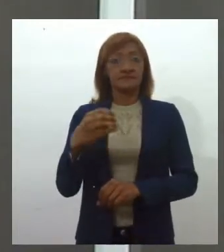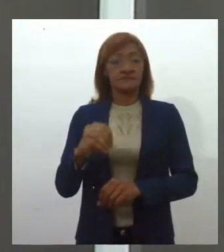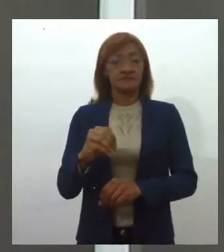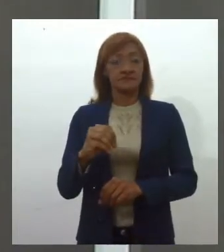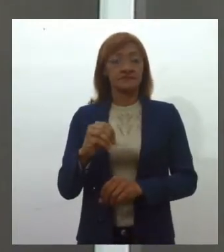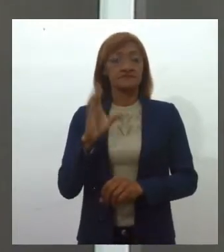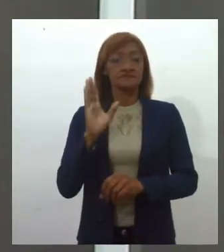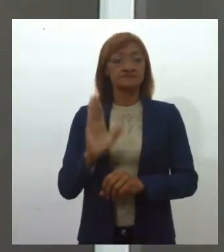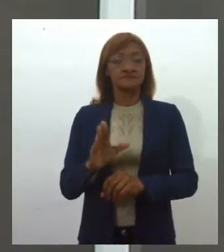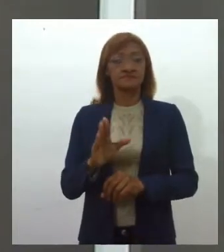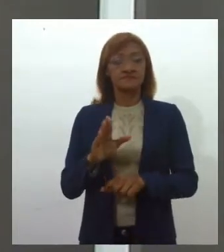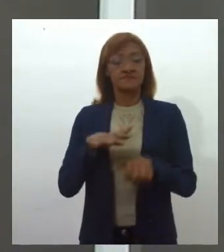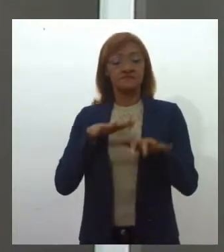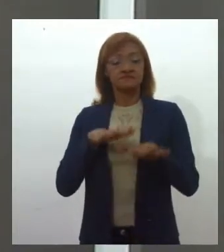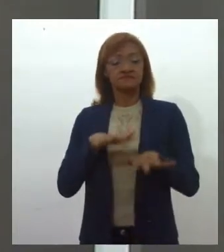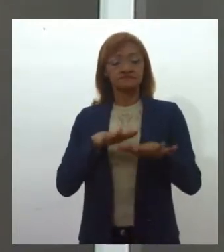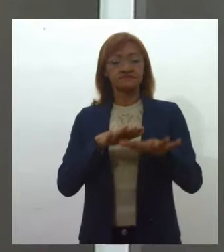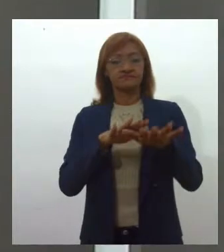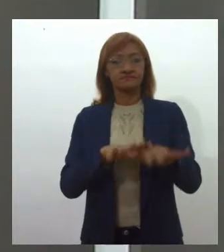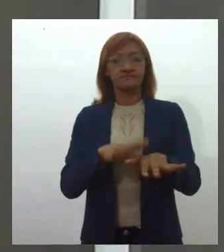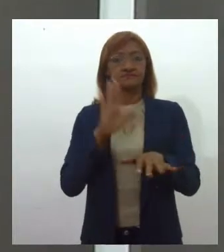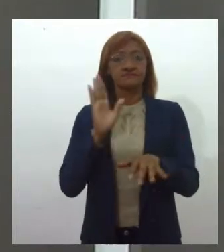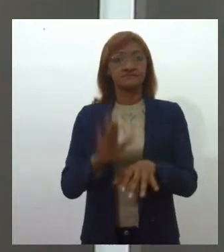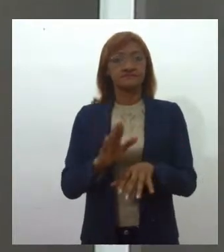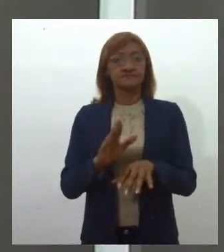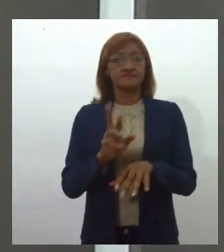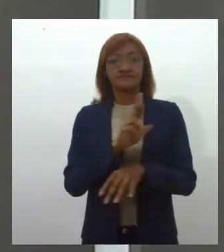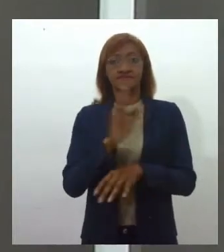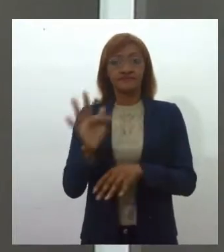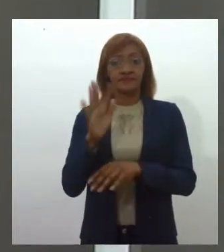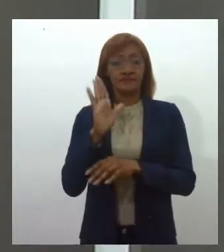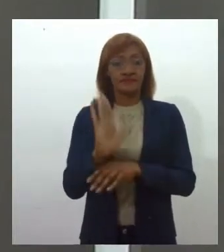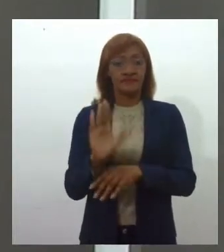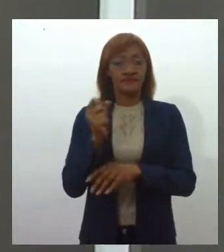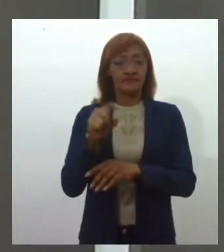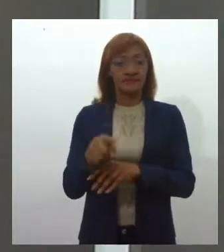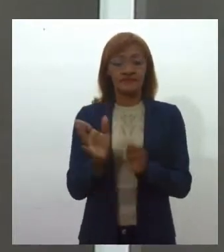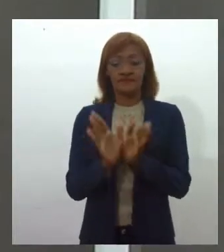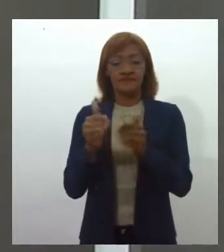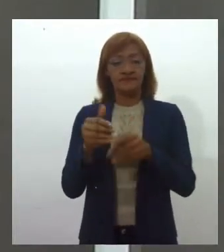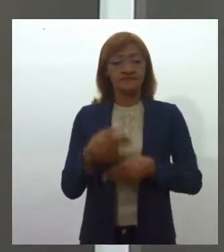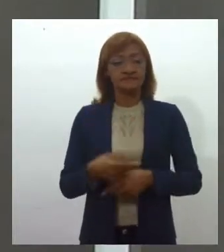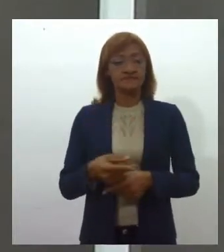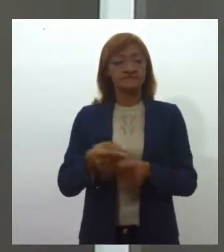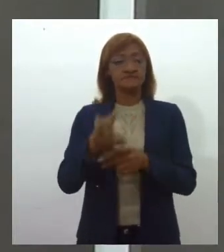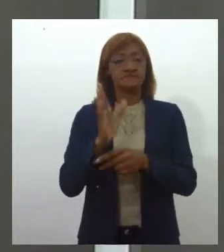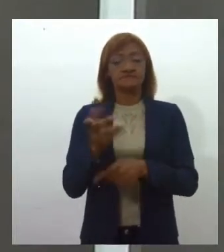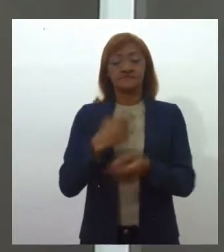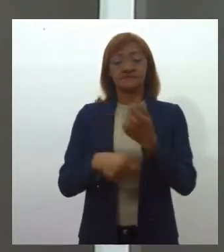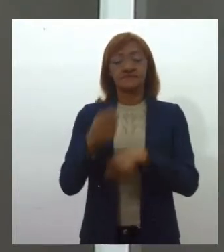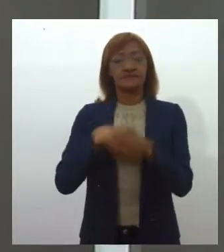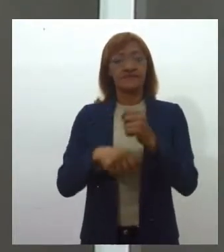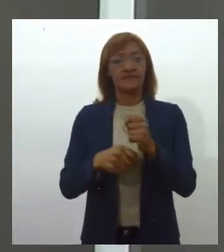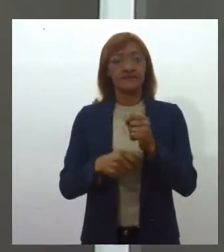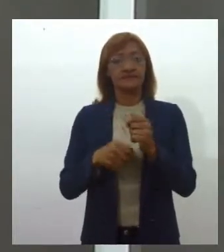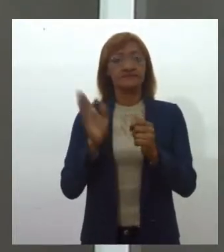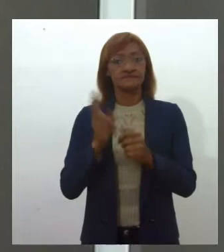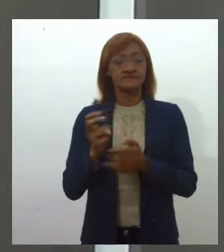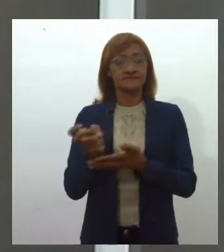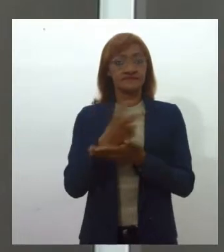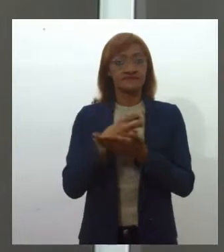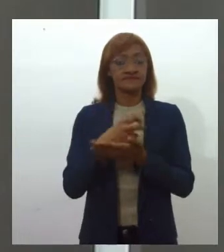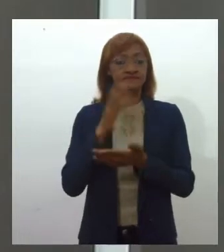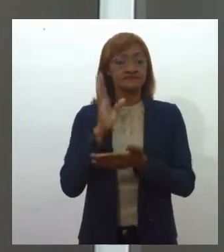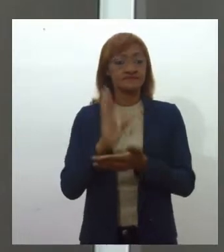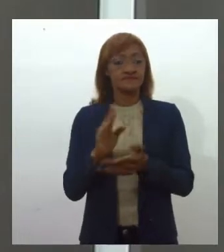dos Peregrinos. E ainda, a Receita Federal em Sergipe cria Fórum Permanente das Administrações Tributárias. E ao vivo, o